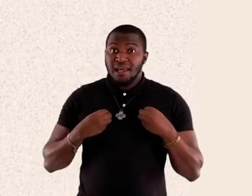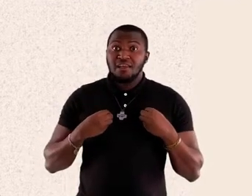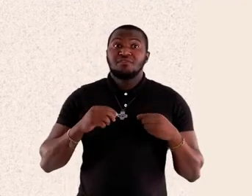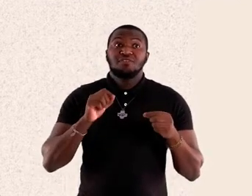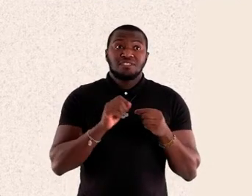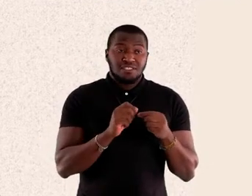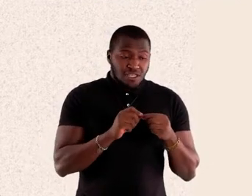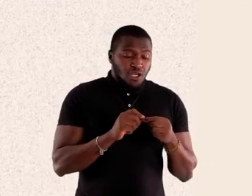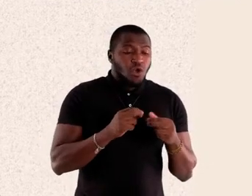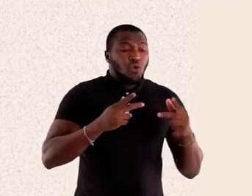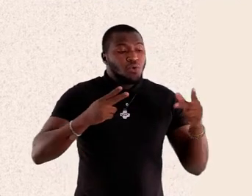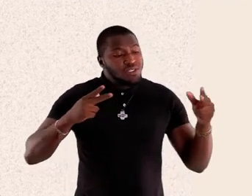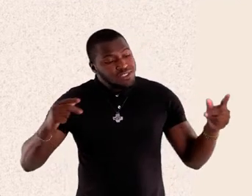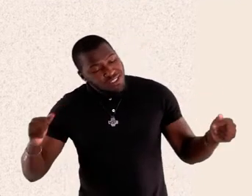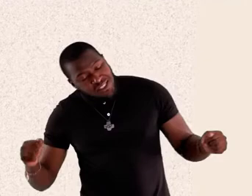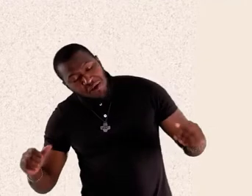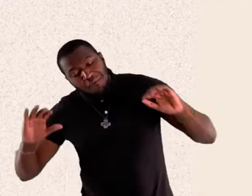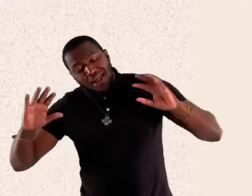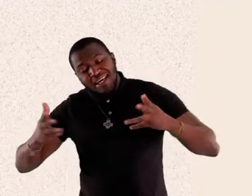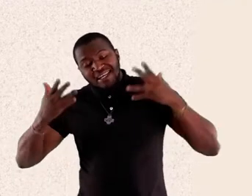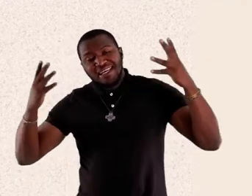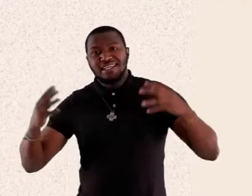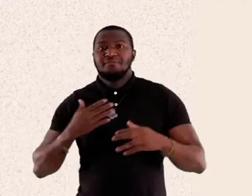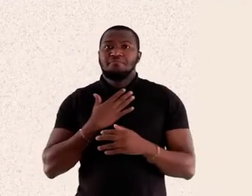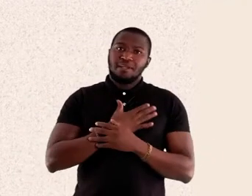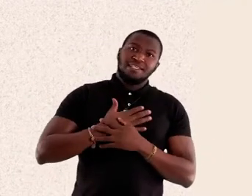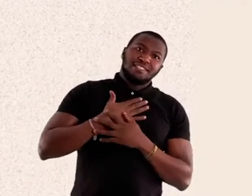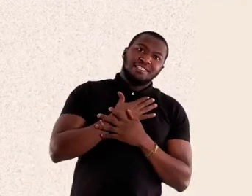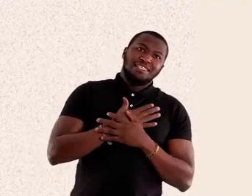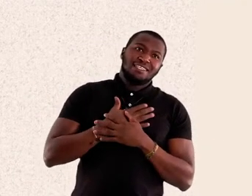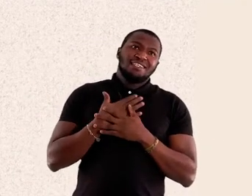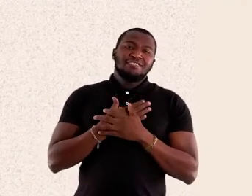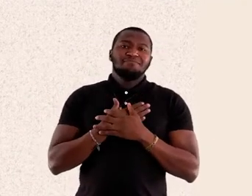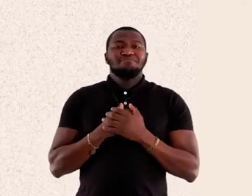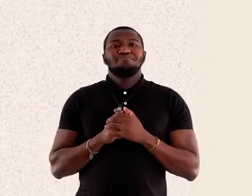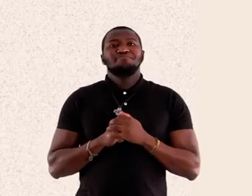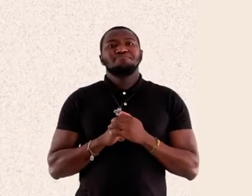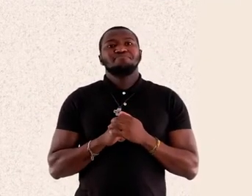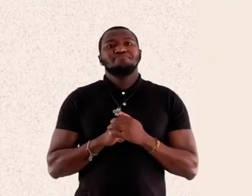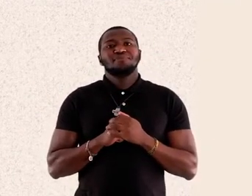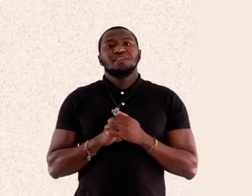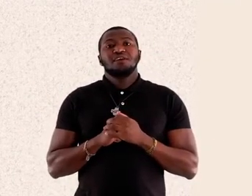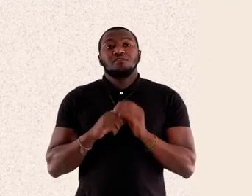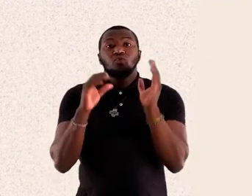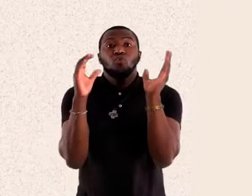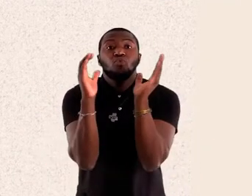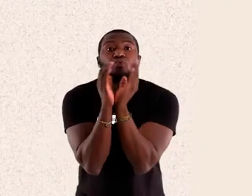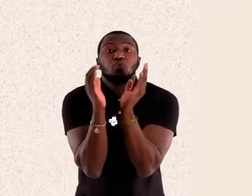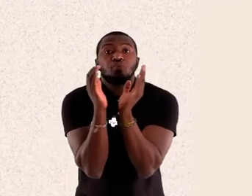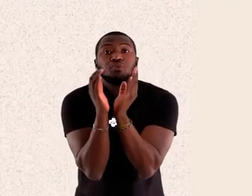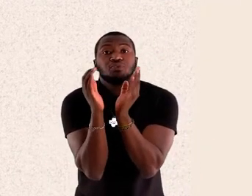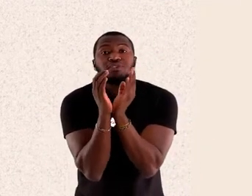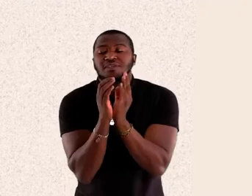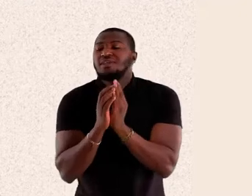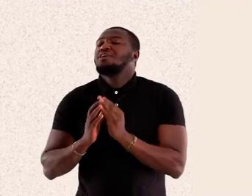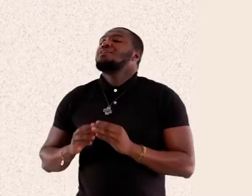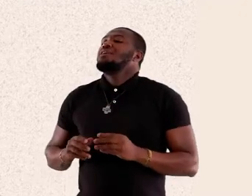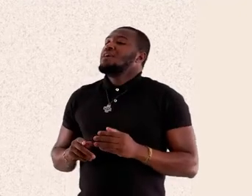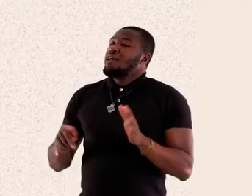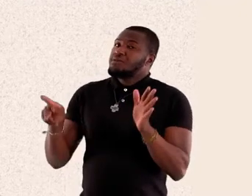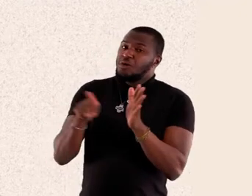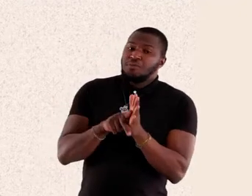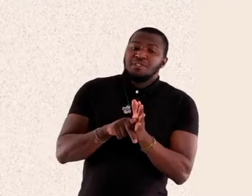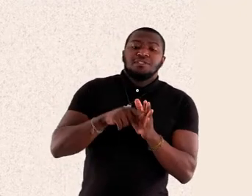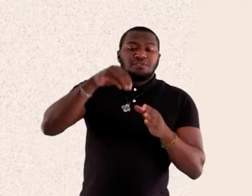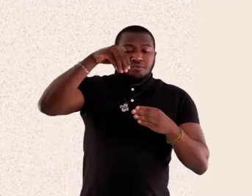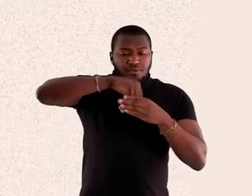aplicativos que ajudam a atratividade de bem-estar E aí você vai formando grupos entre as pessoas de uma